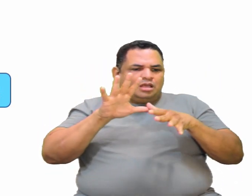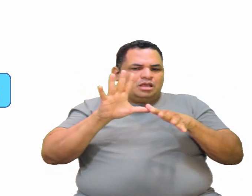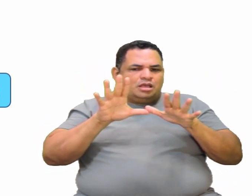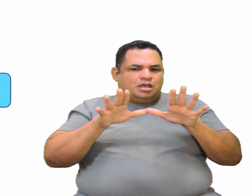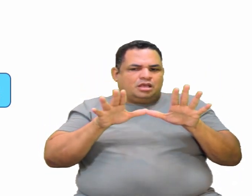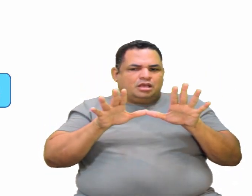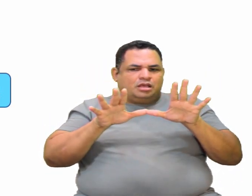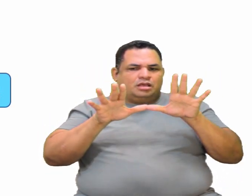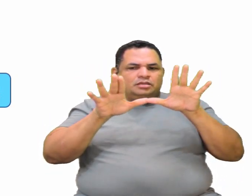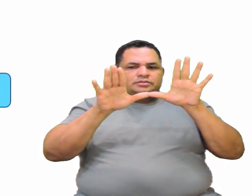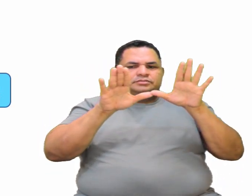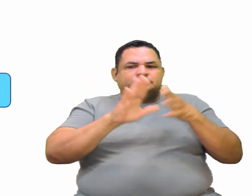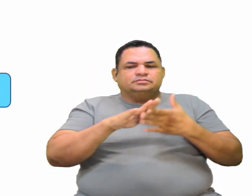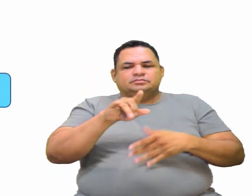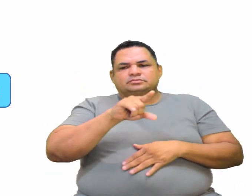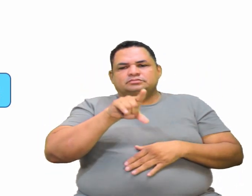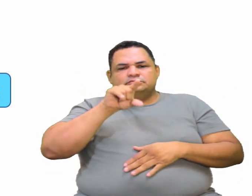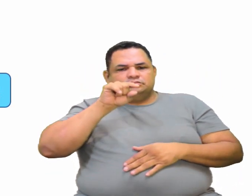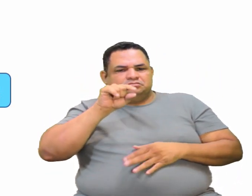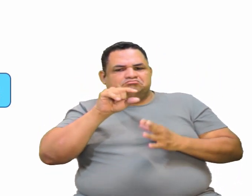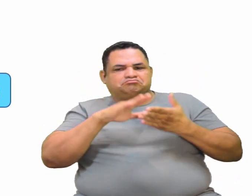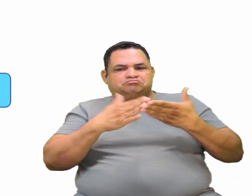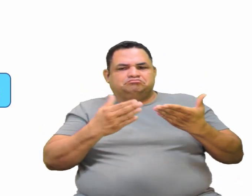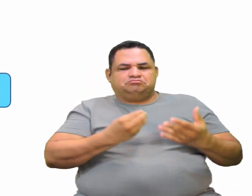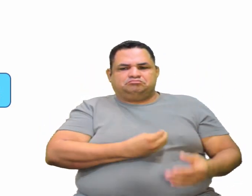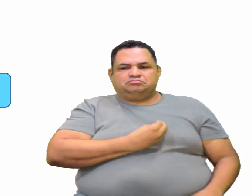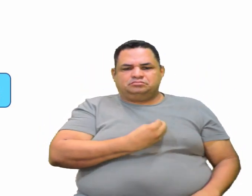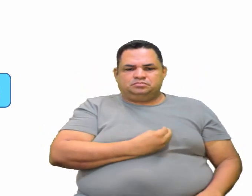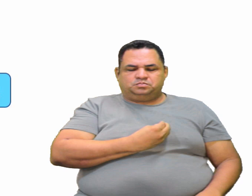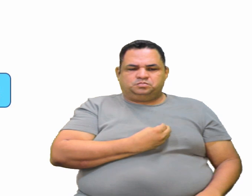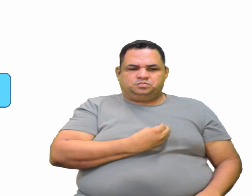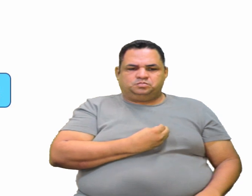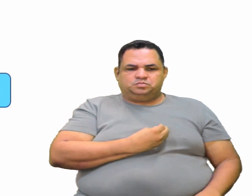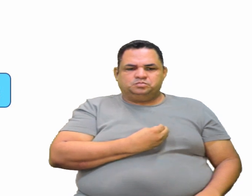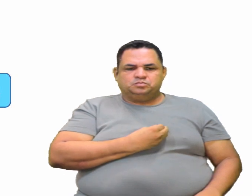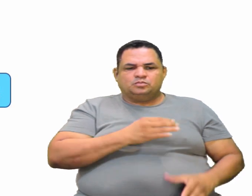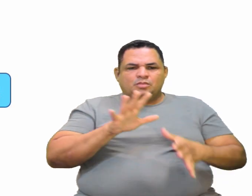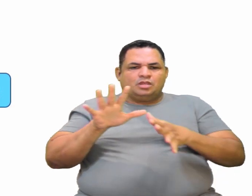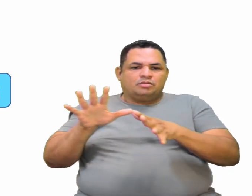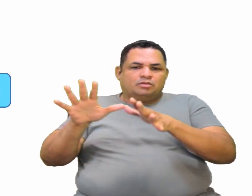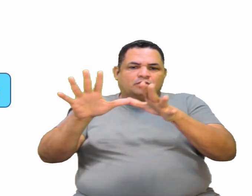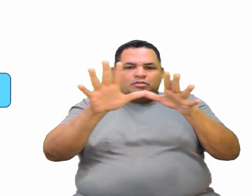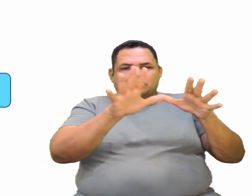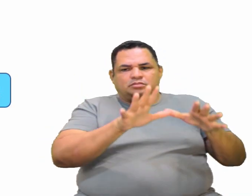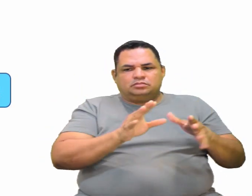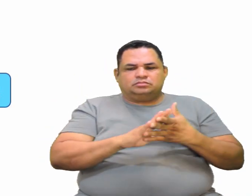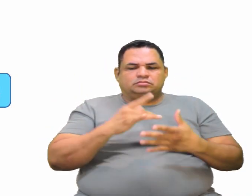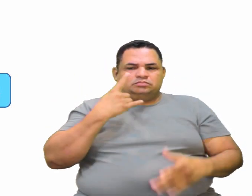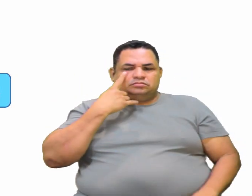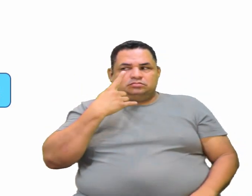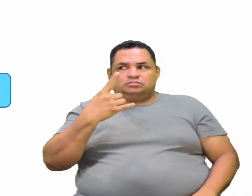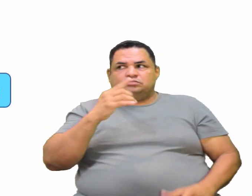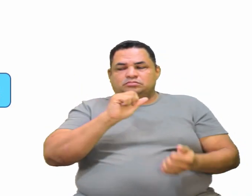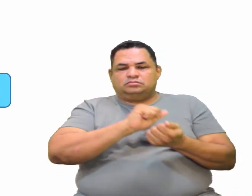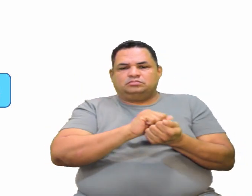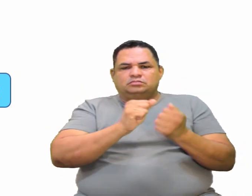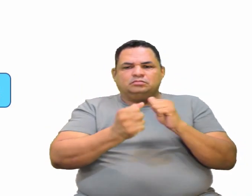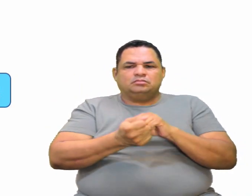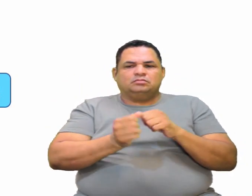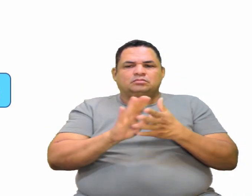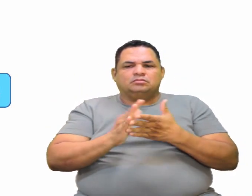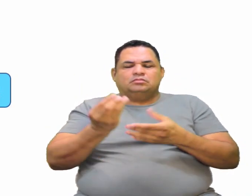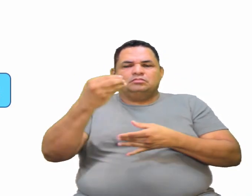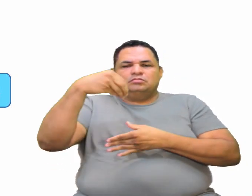ajudando para animais, espécies que vivem, né, sobrevoando. Então, a gente viu essas adaptações que